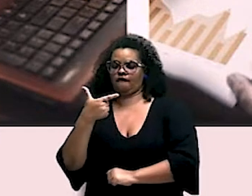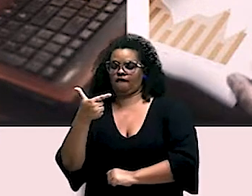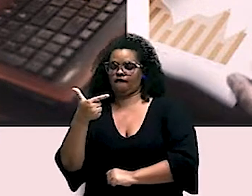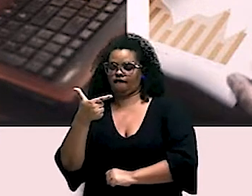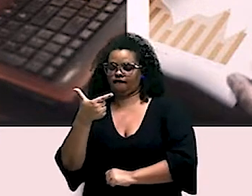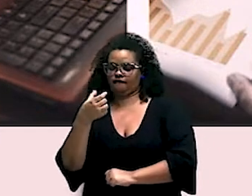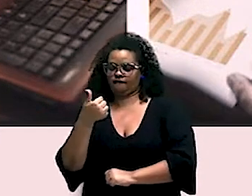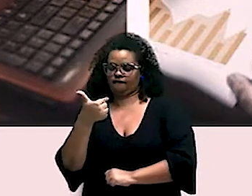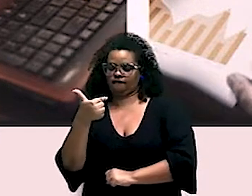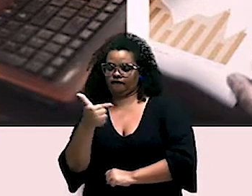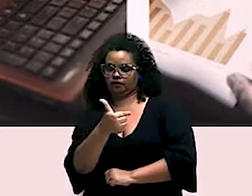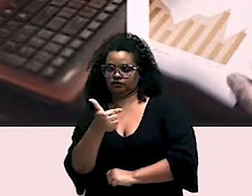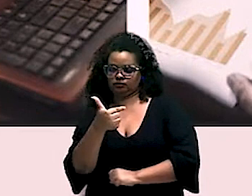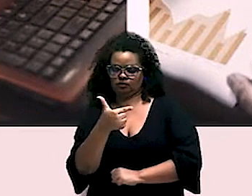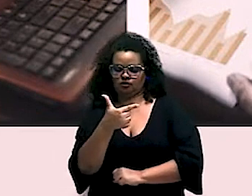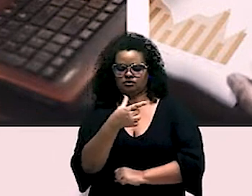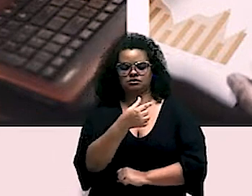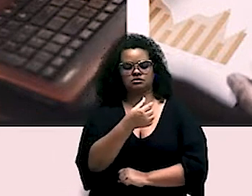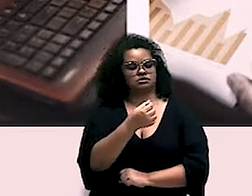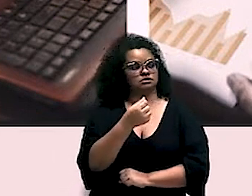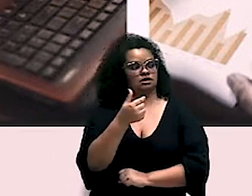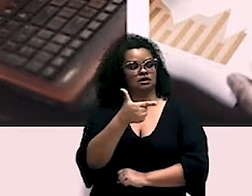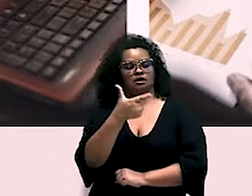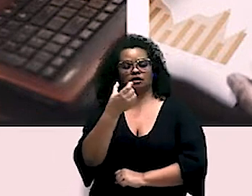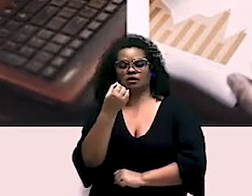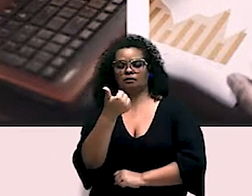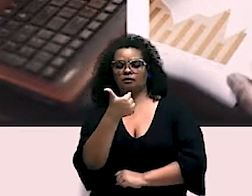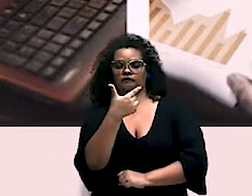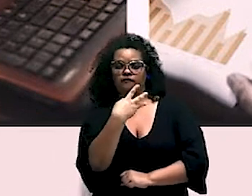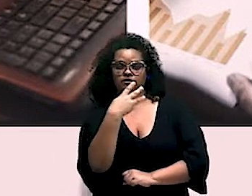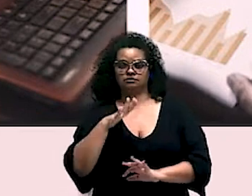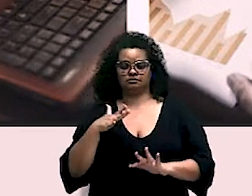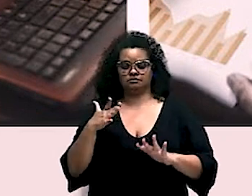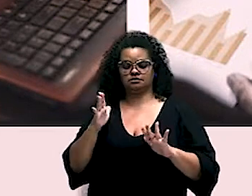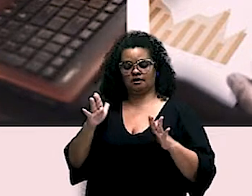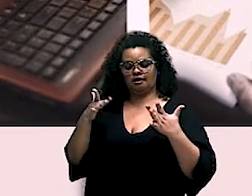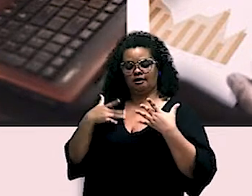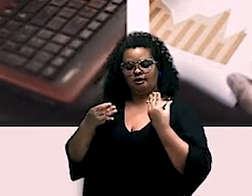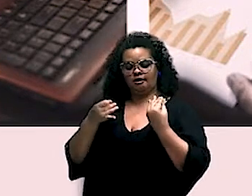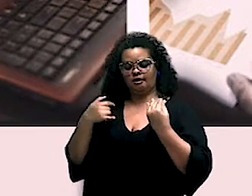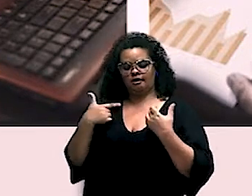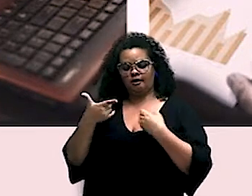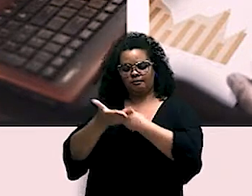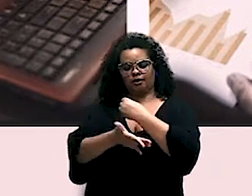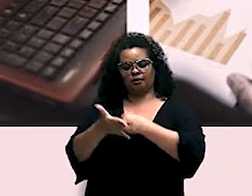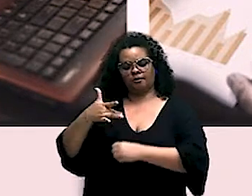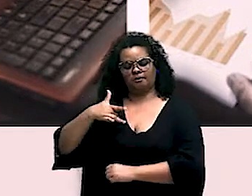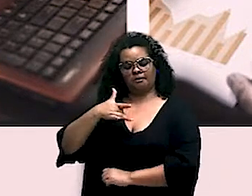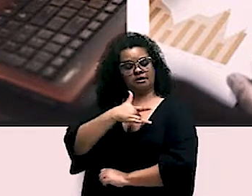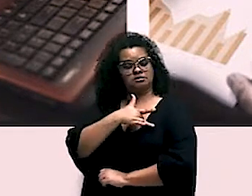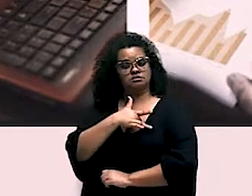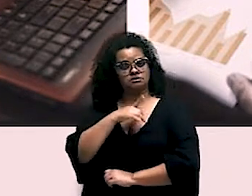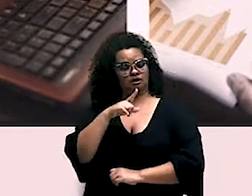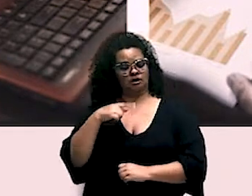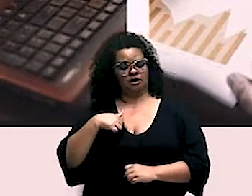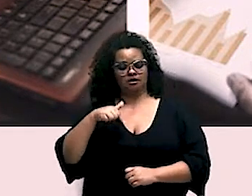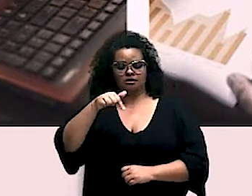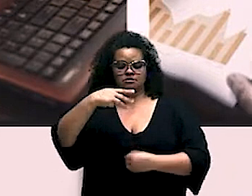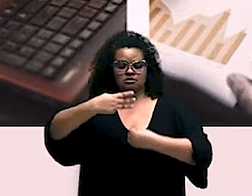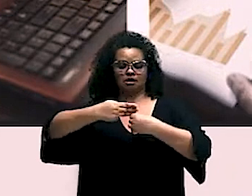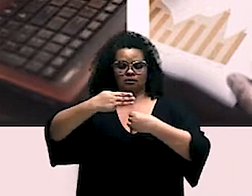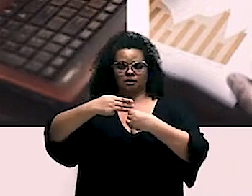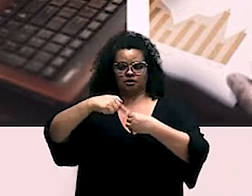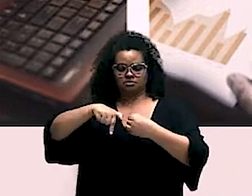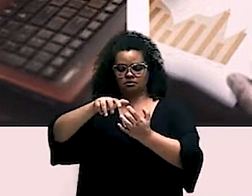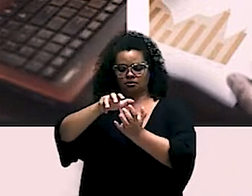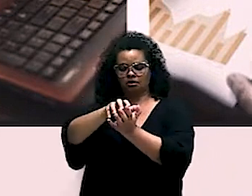APS, e o objetivo desse relatório foi avaliar a situação da atenção primária em 7 municípios pernambucanos, na ocasião.